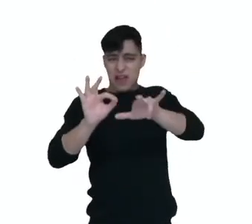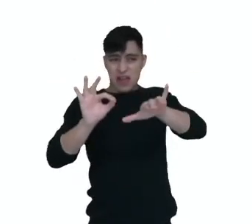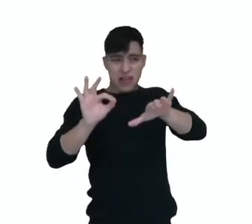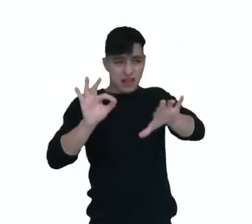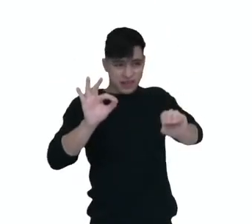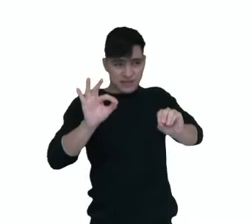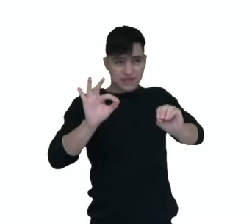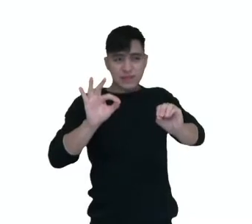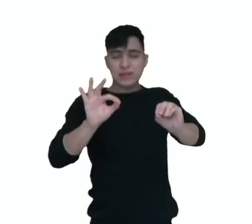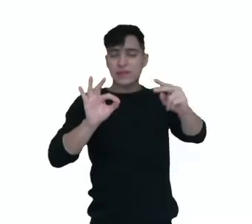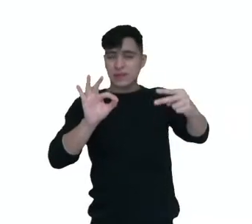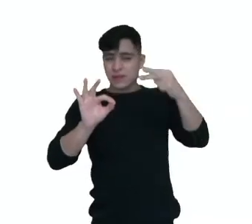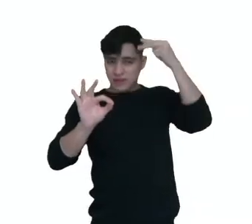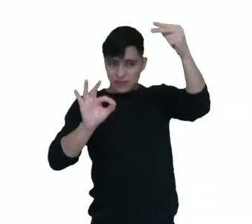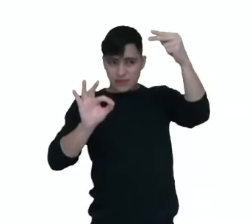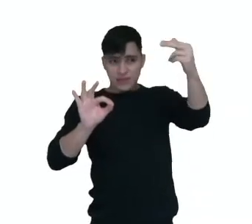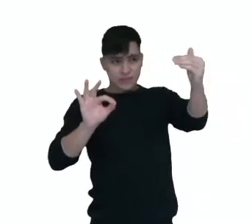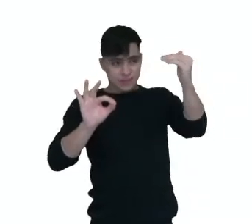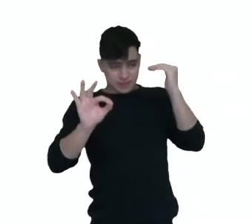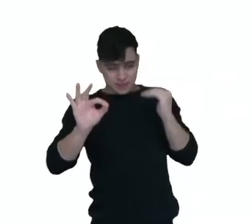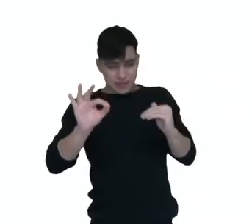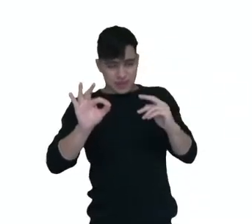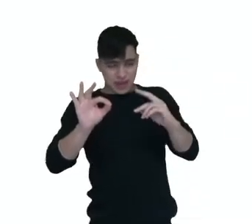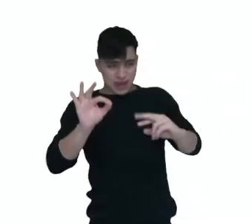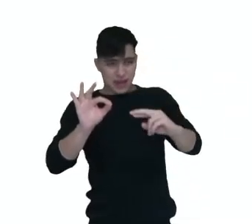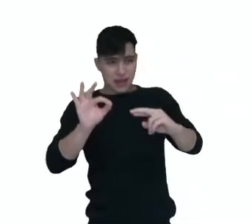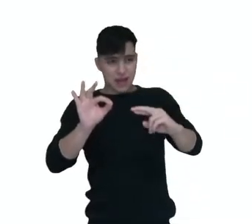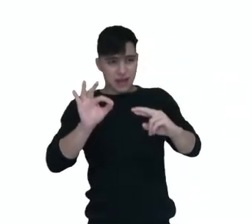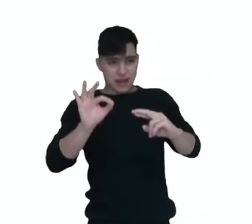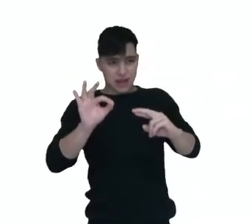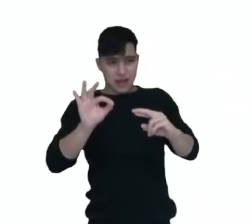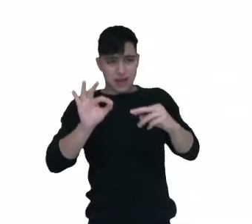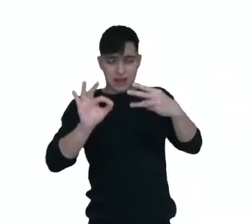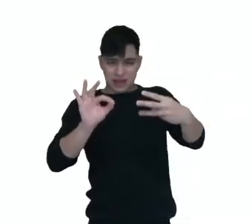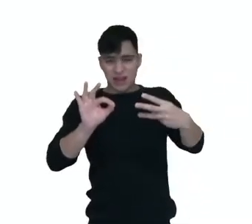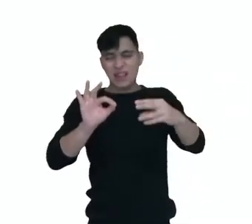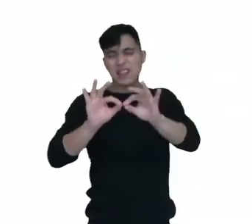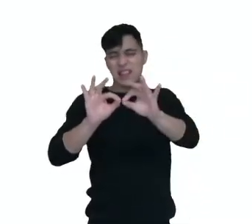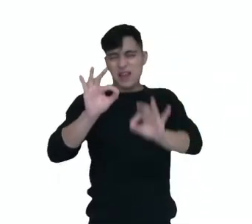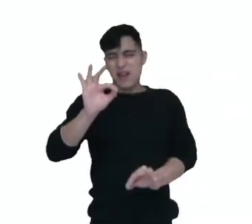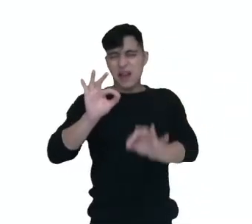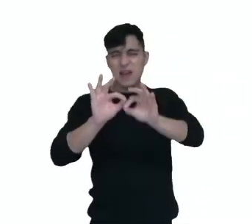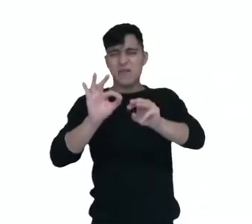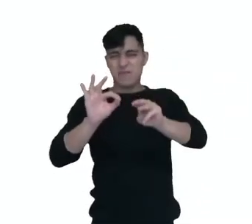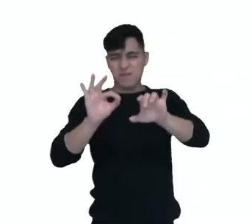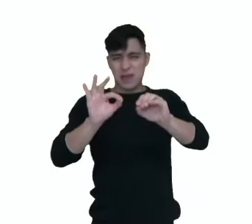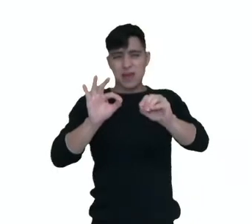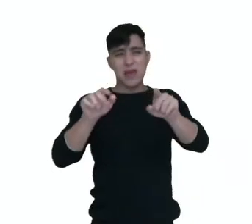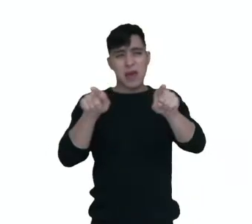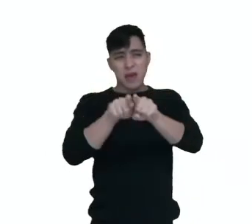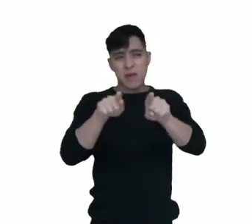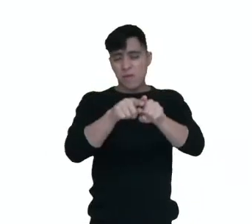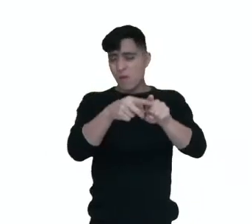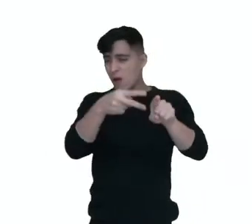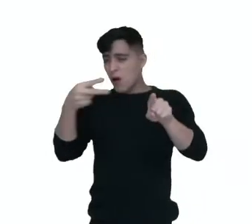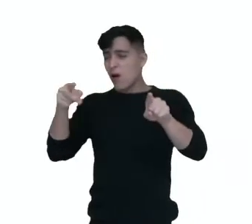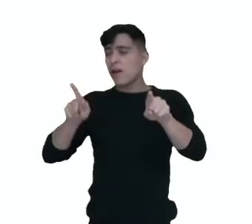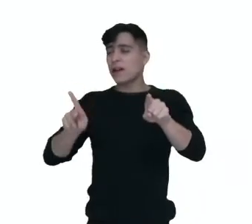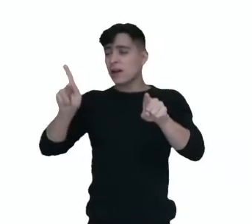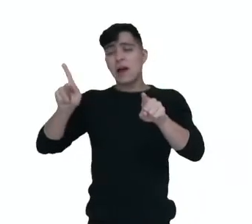né, dividido por R ao cubo, que seria o raio médio, é igual a uma constante. Essa constante é uma constante